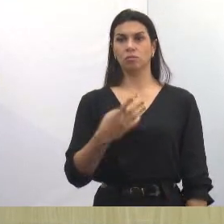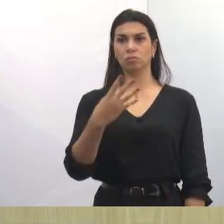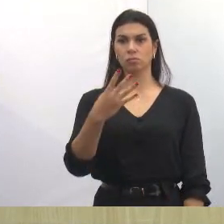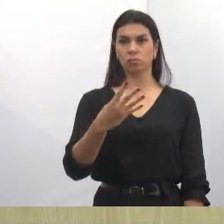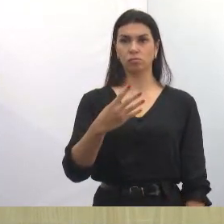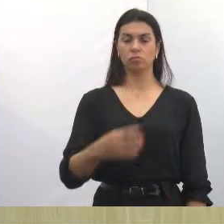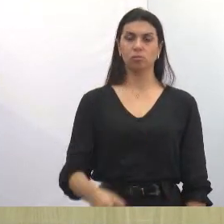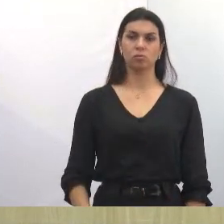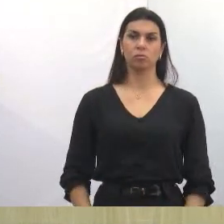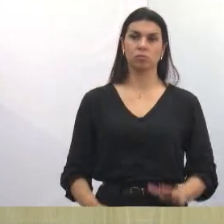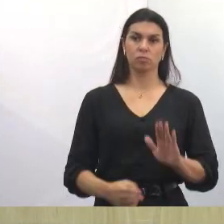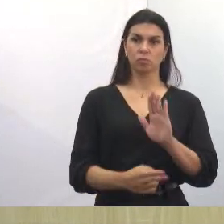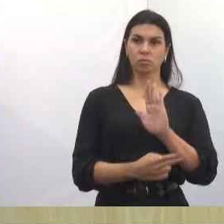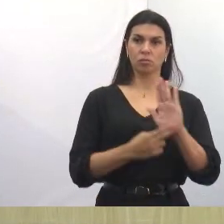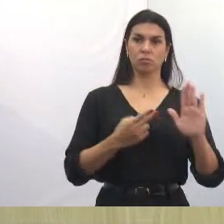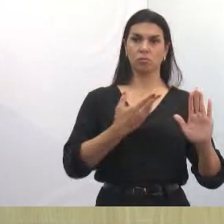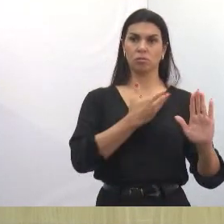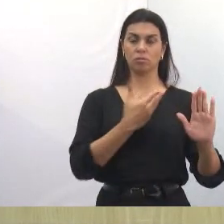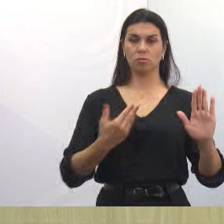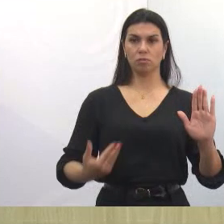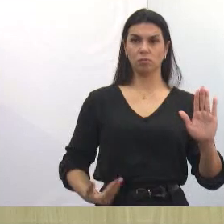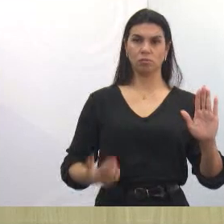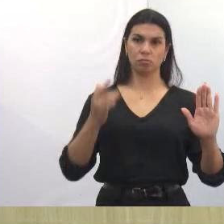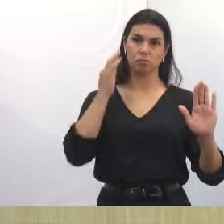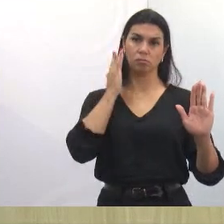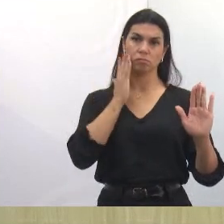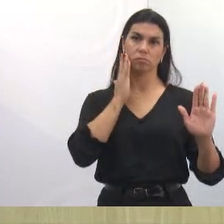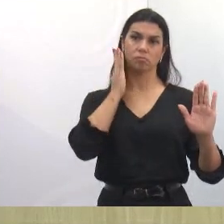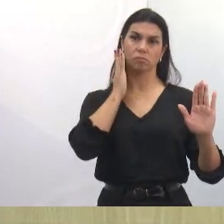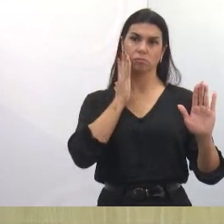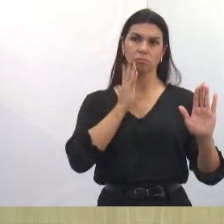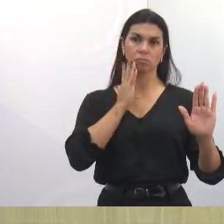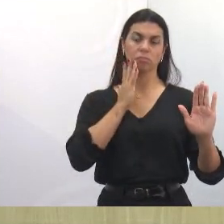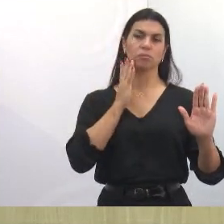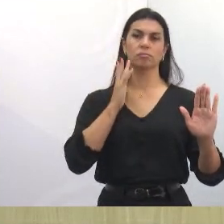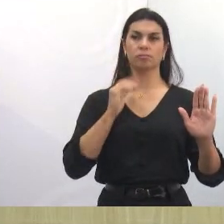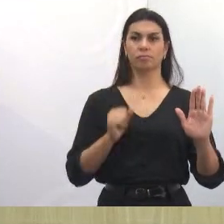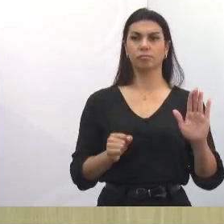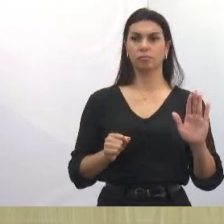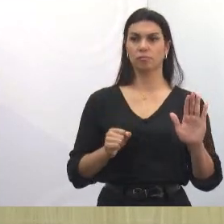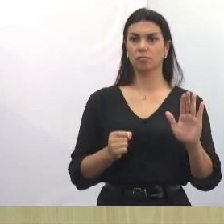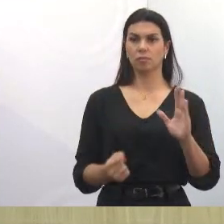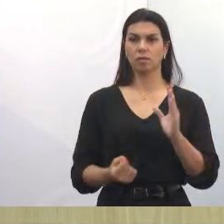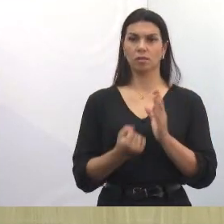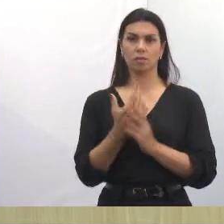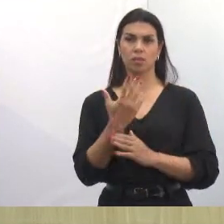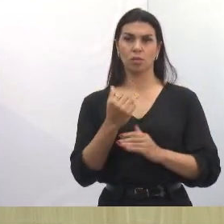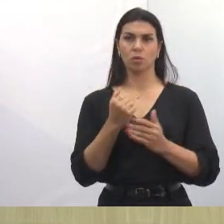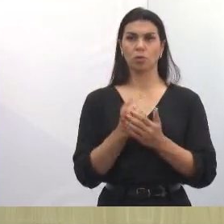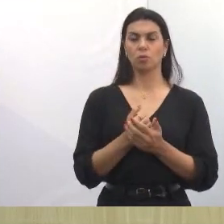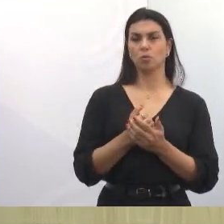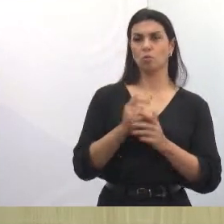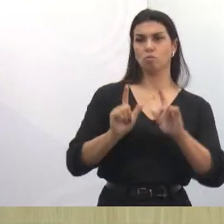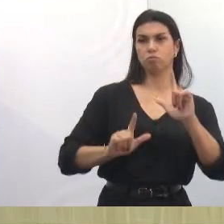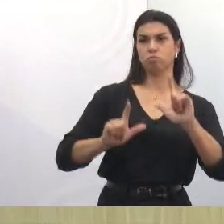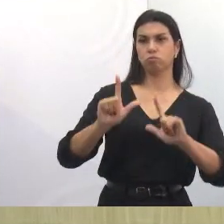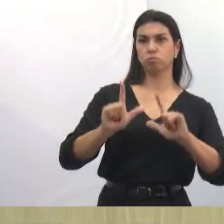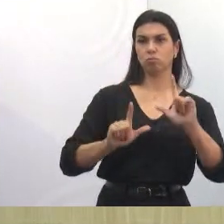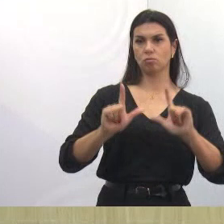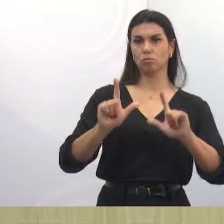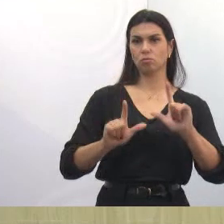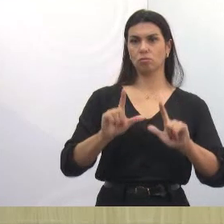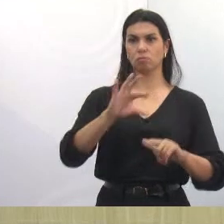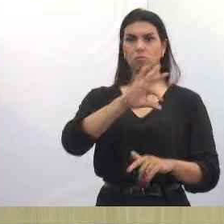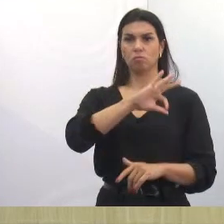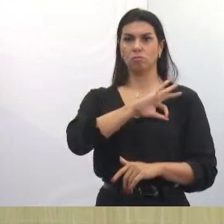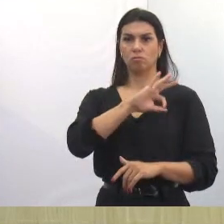de autoria do governador Tarcísio de Freitas, que instituiu o programa Escola